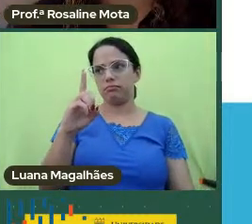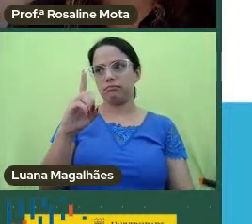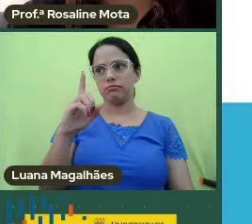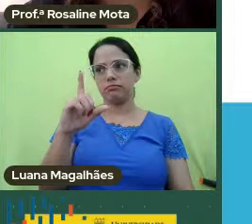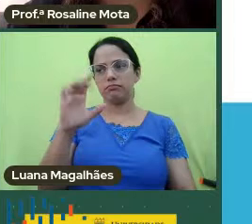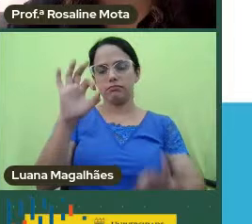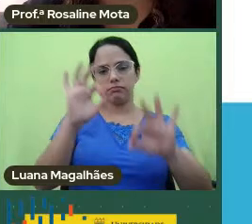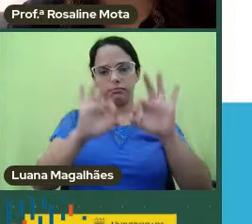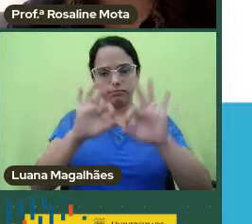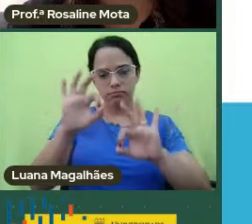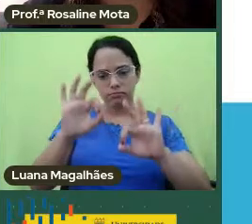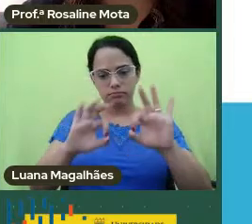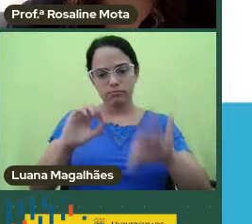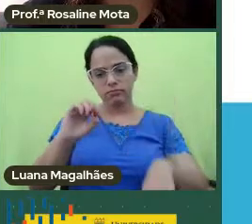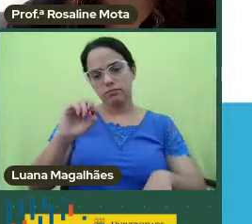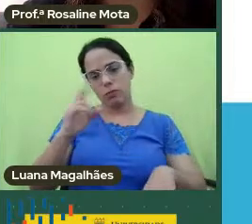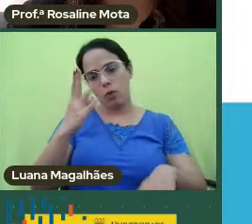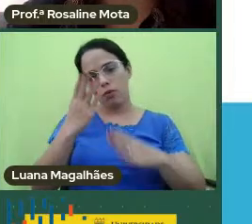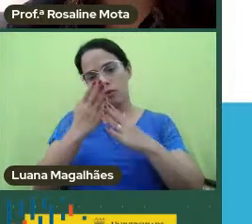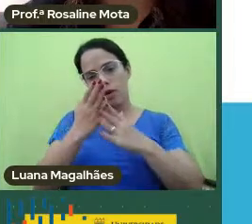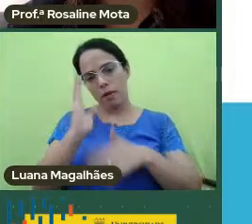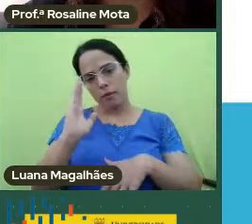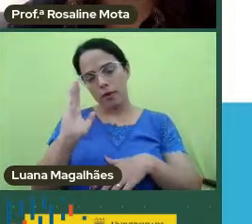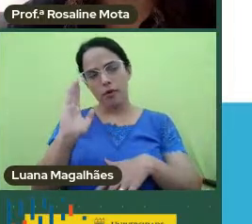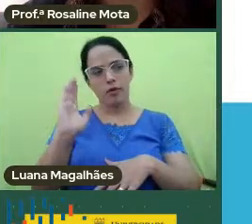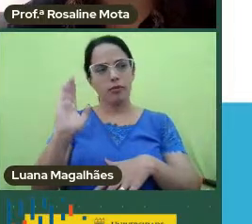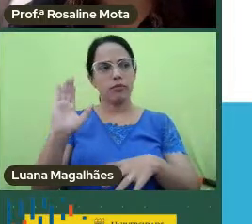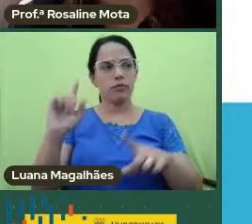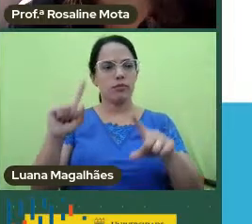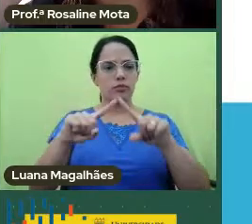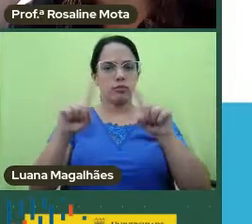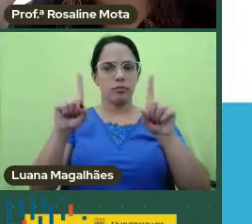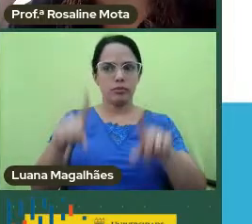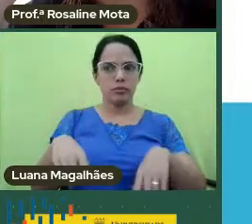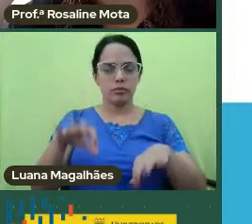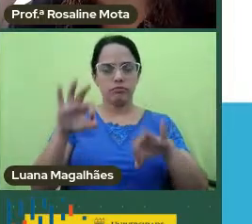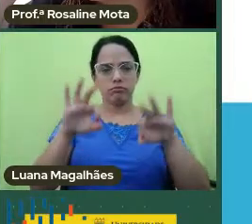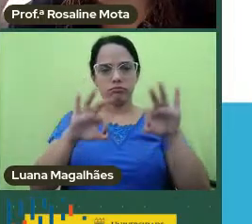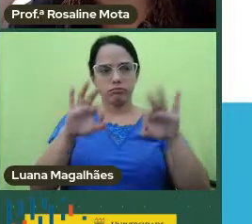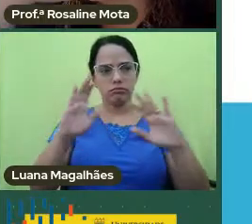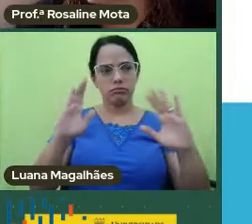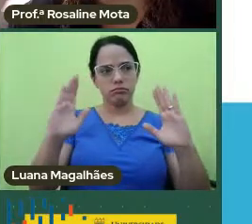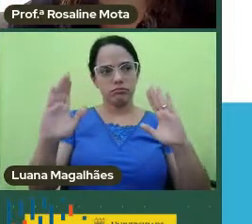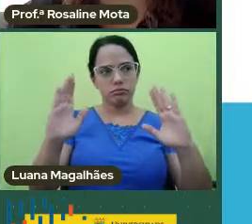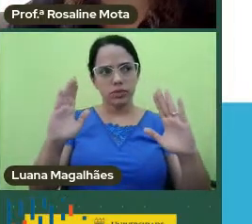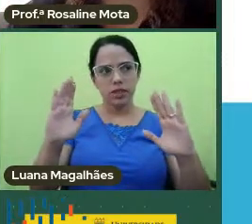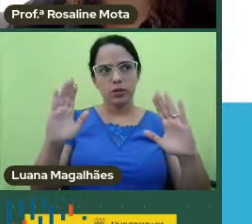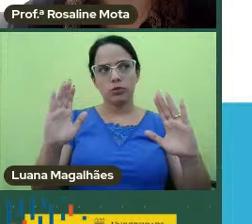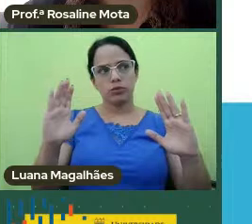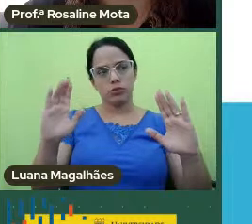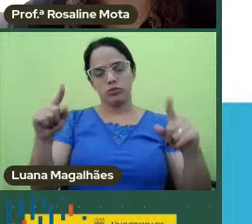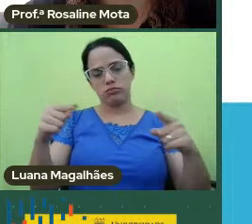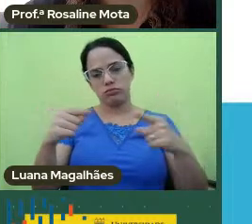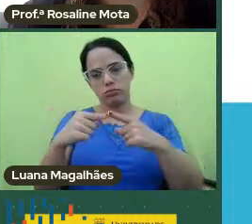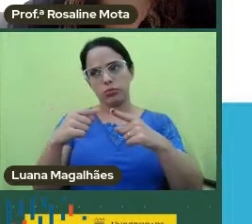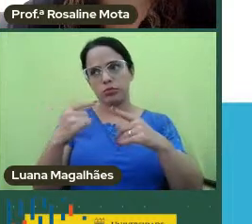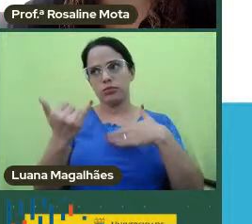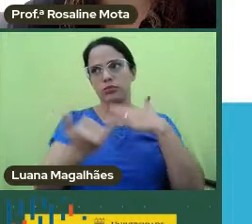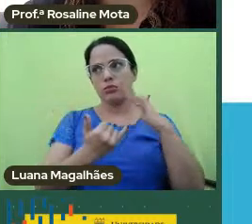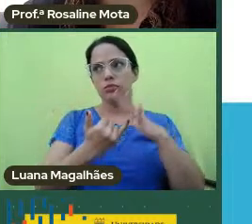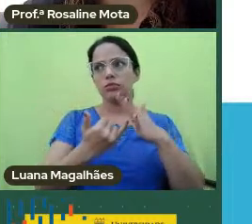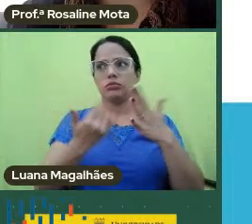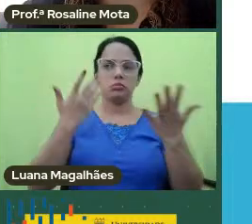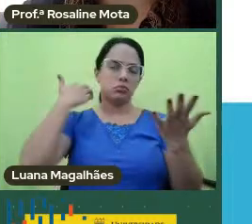elabora ou aprova o plano de classificação, a tabela de temporalidade documental. Isso é instituído